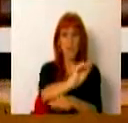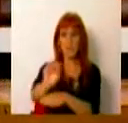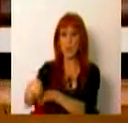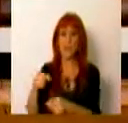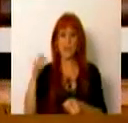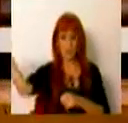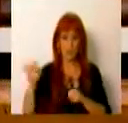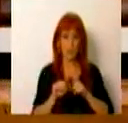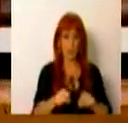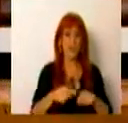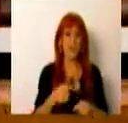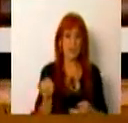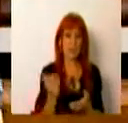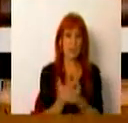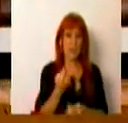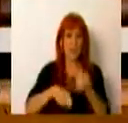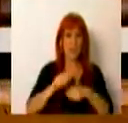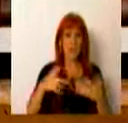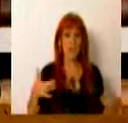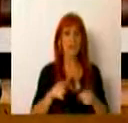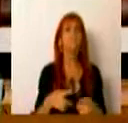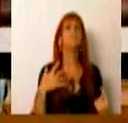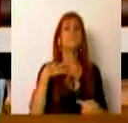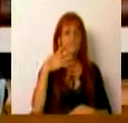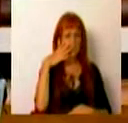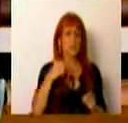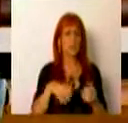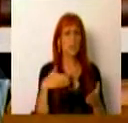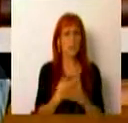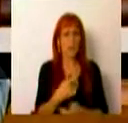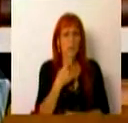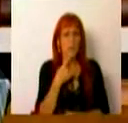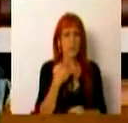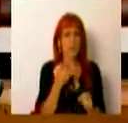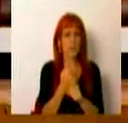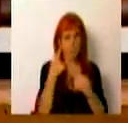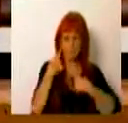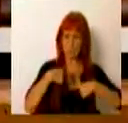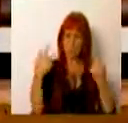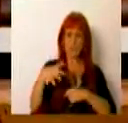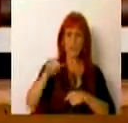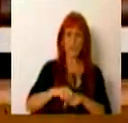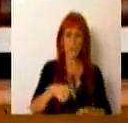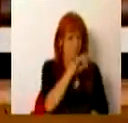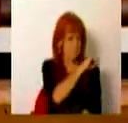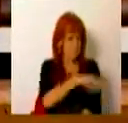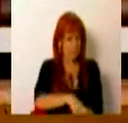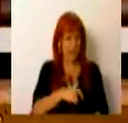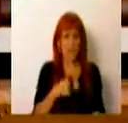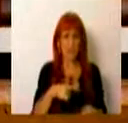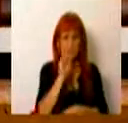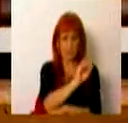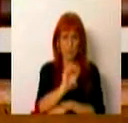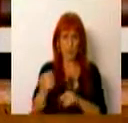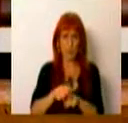nos supermercados, nas padarias, o que naturalmente a deixa muito exposta numa situação de penúria de alimentos e